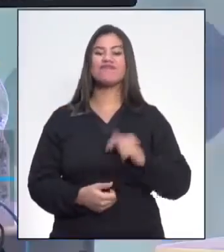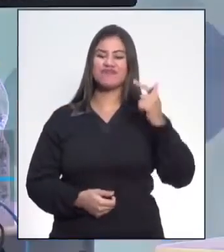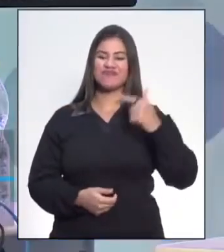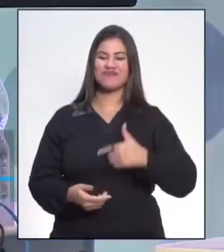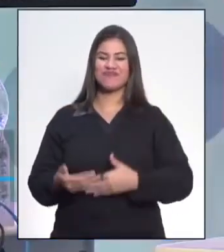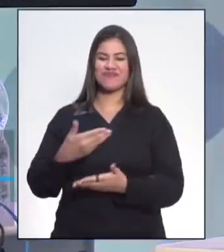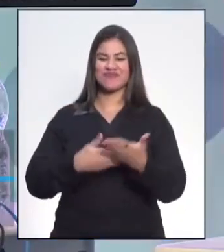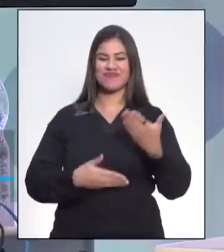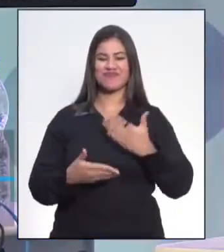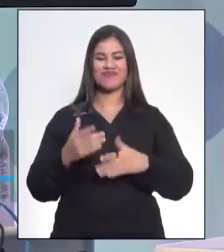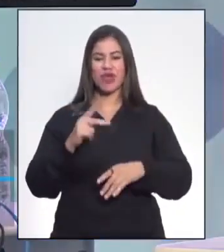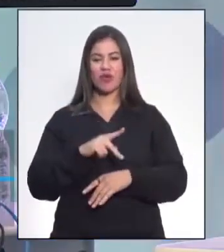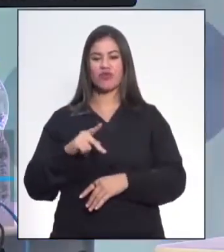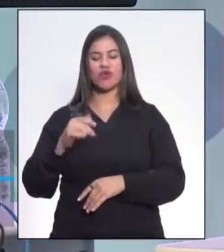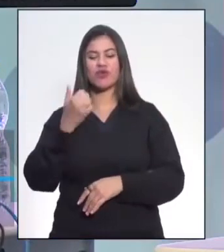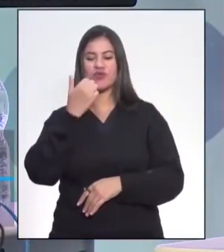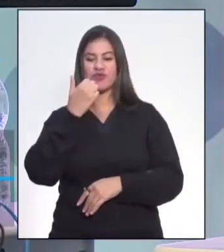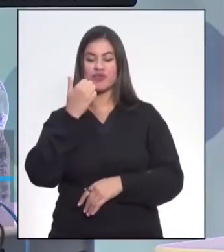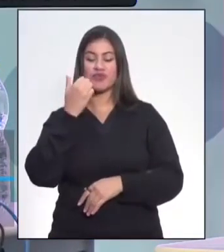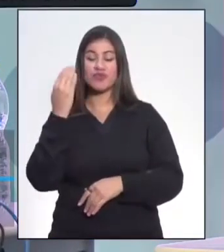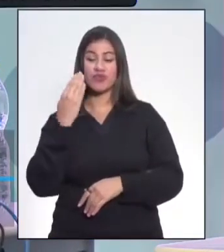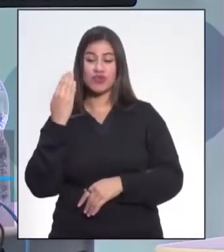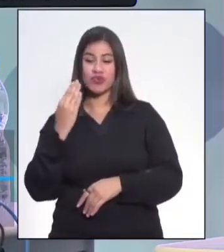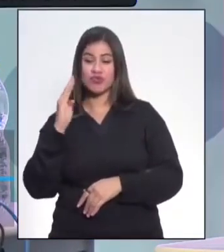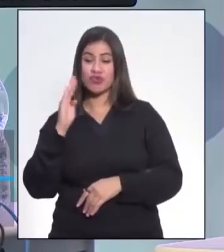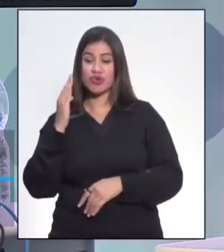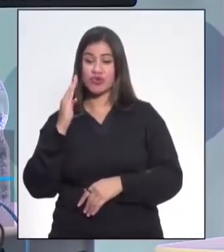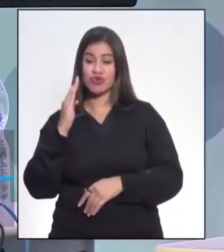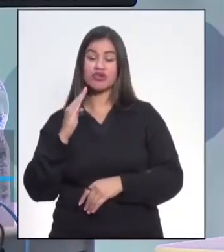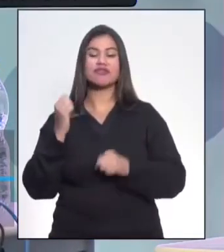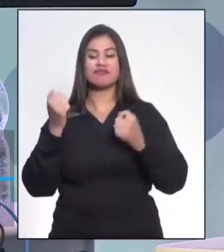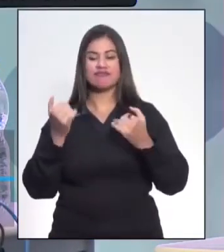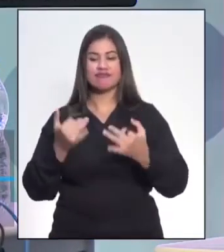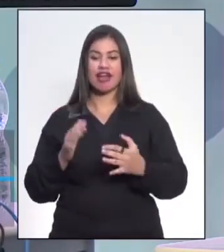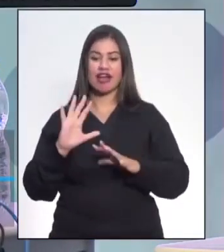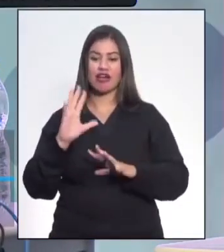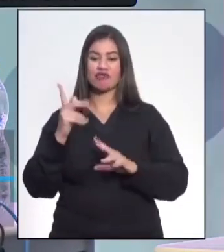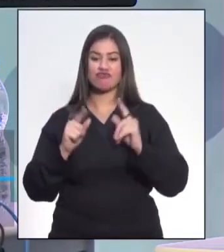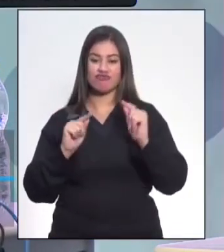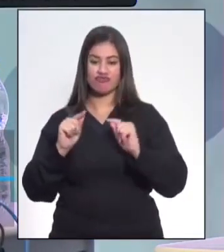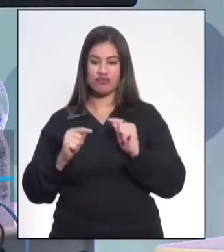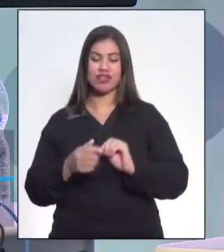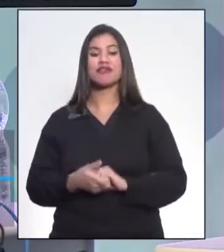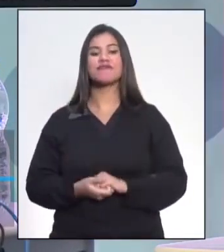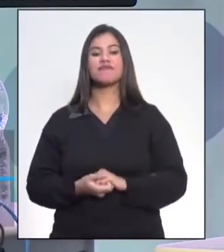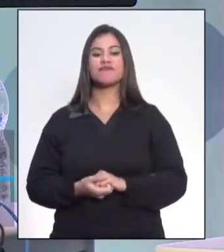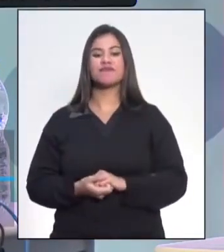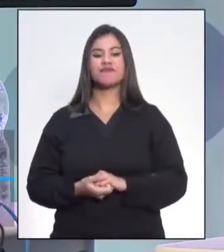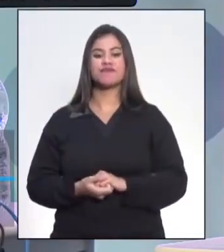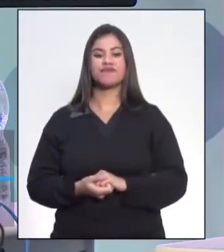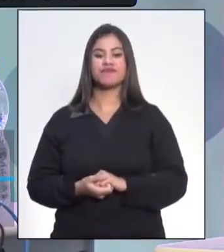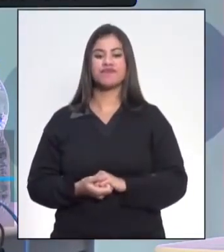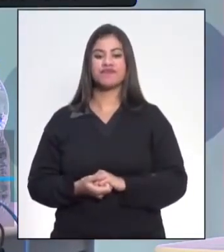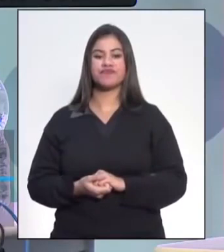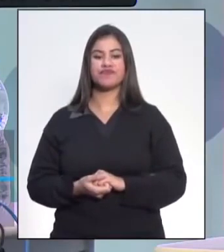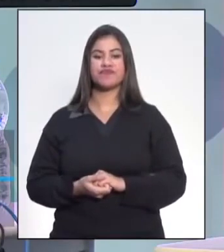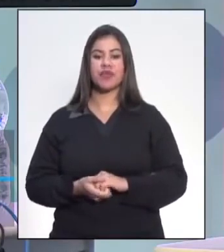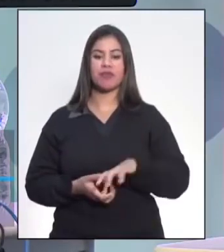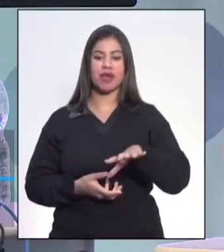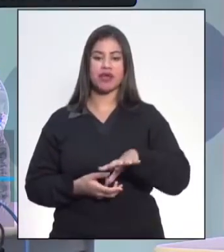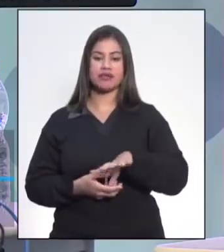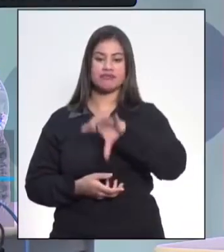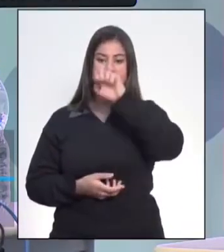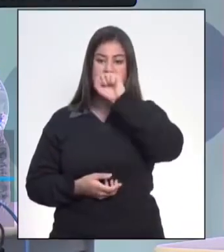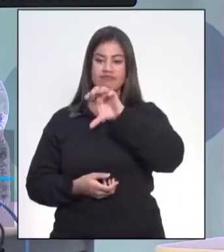professora de biologia, né? Explicando um pouquinho para a gente também o que acontece com o nosso organismo. Mas como houve o consumo total